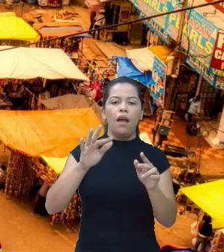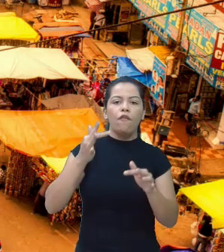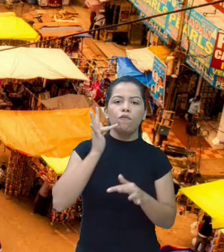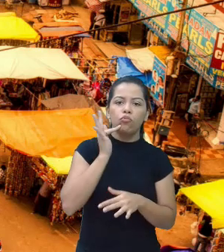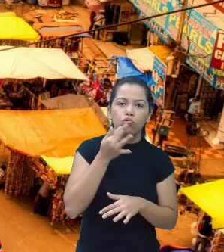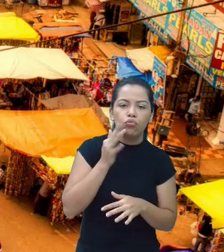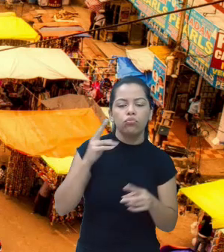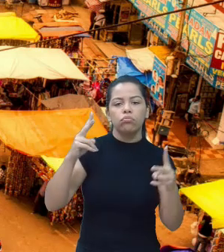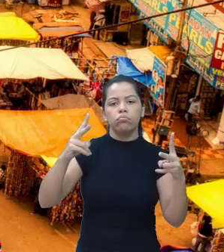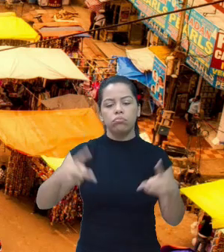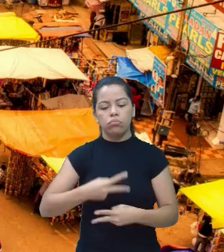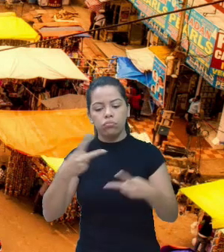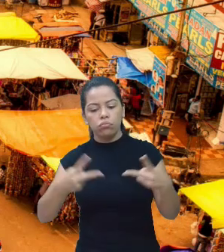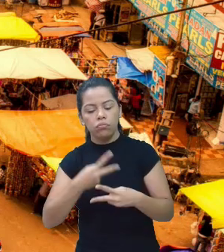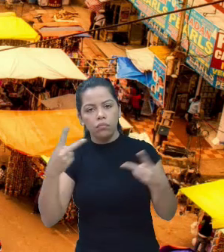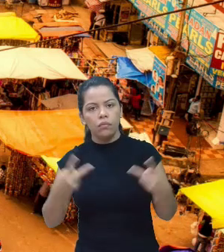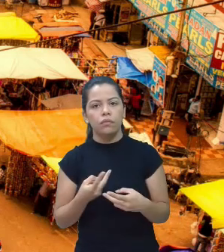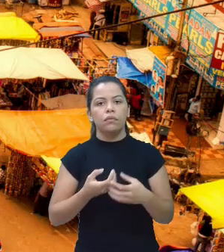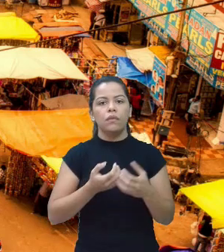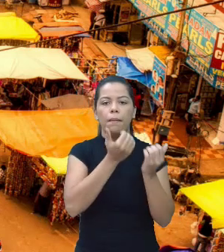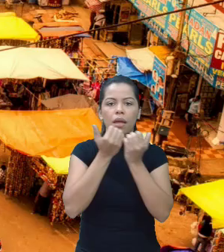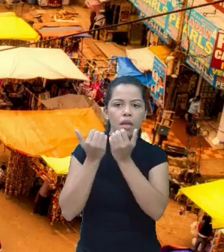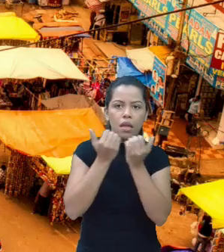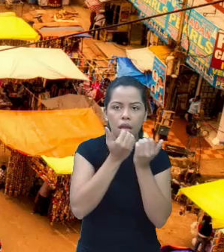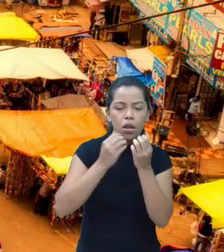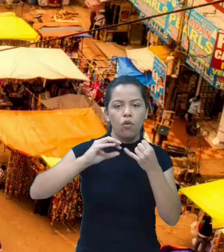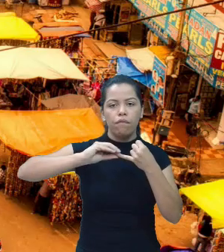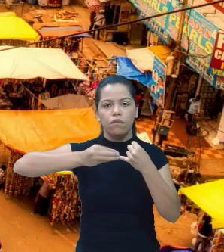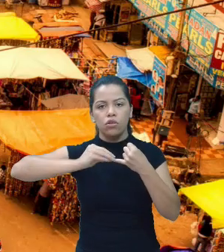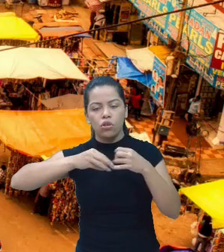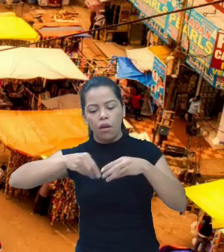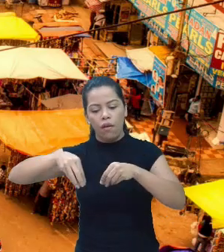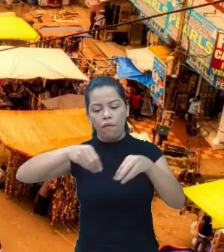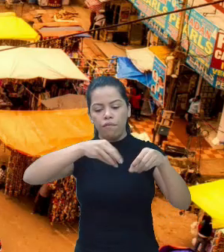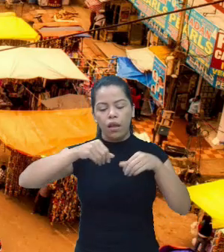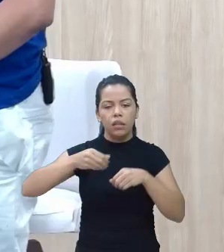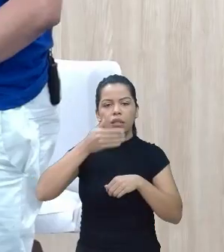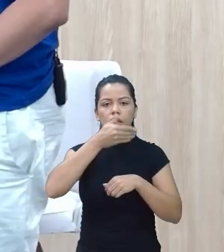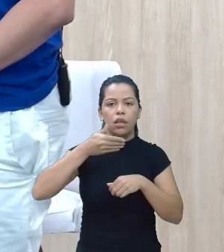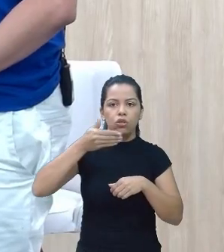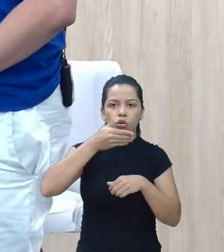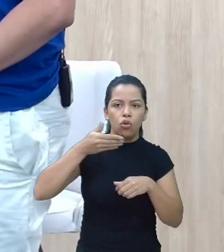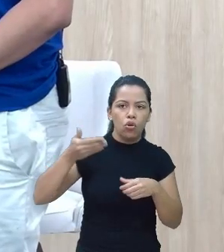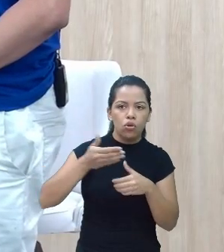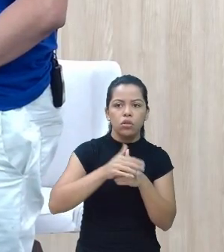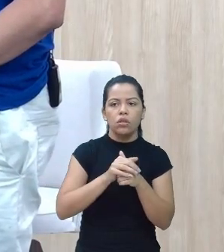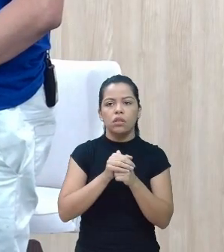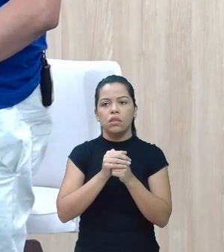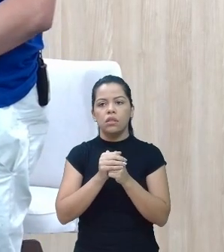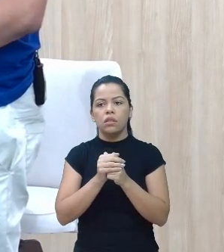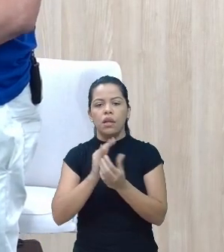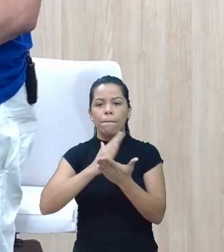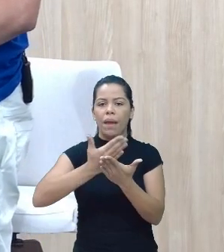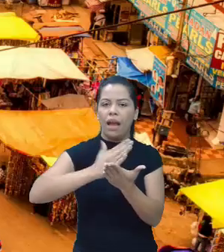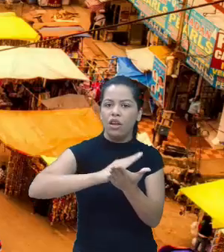farinha, bode, suíno, galinha, miudeza, rapadura. Aí aqui, ó.